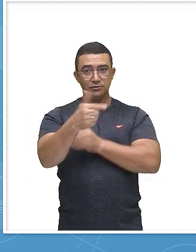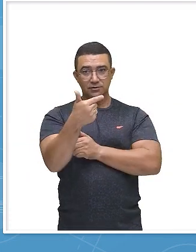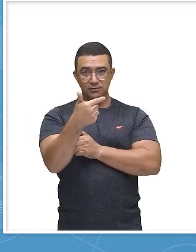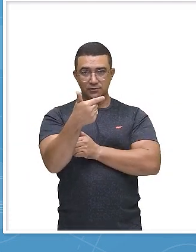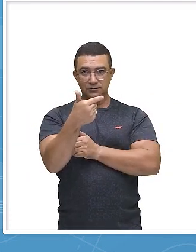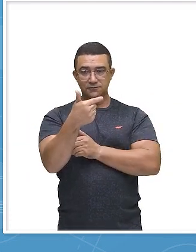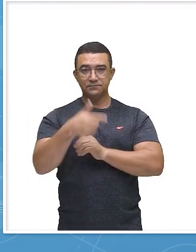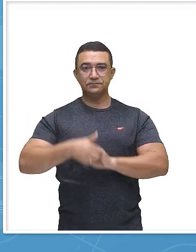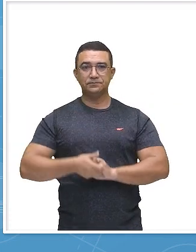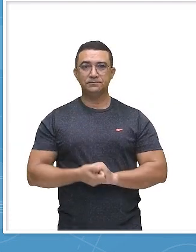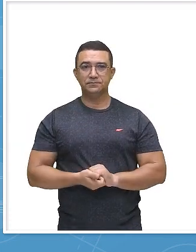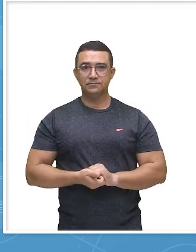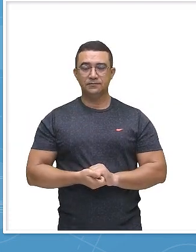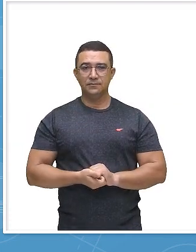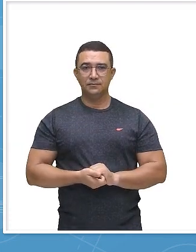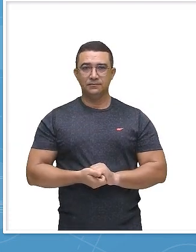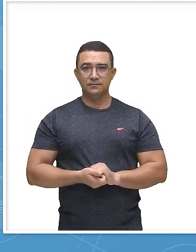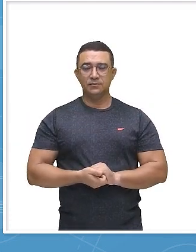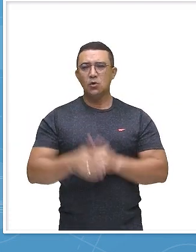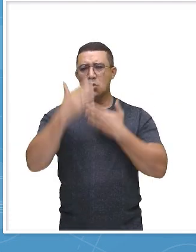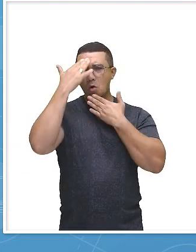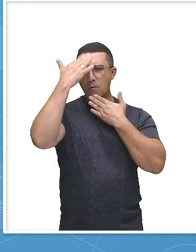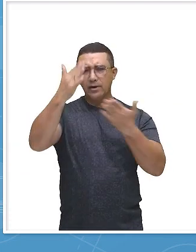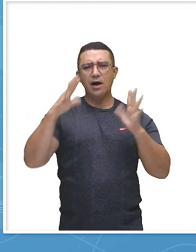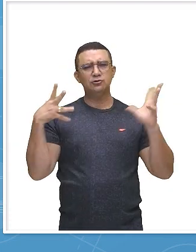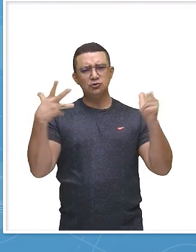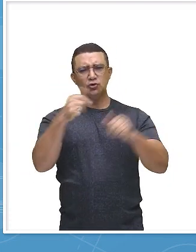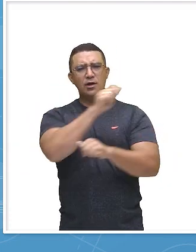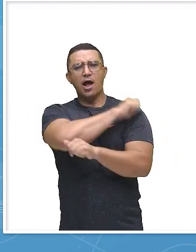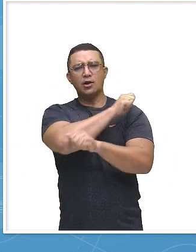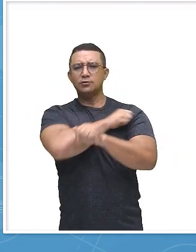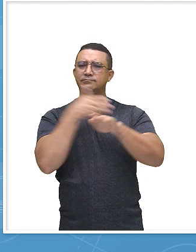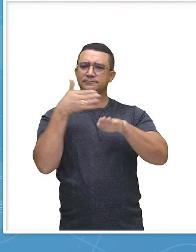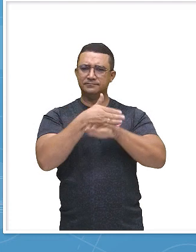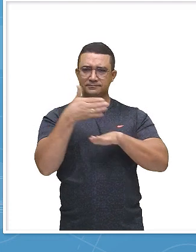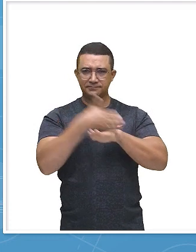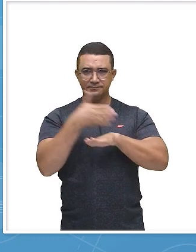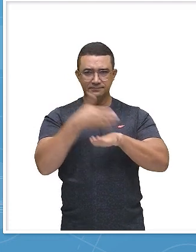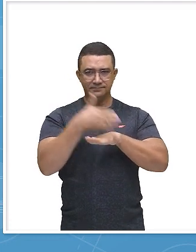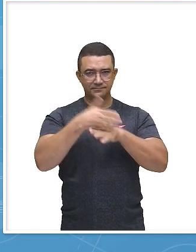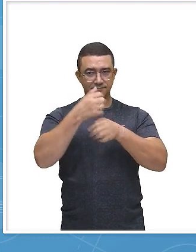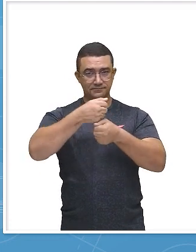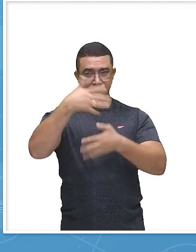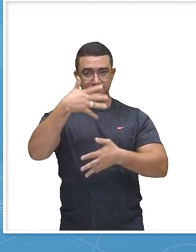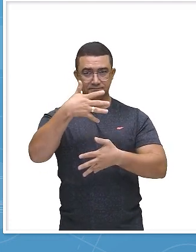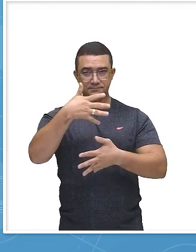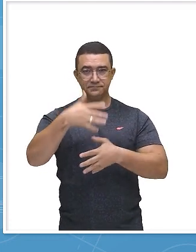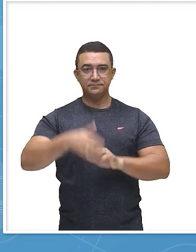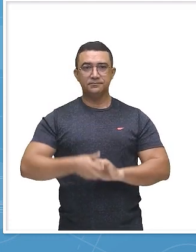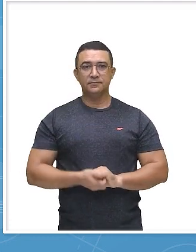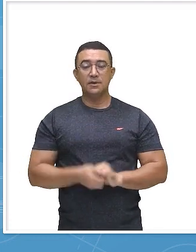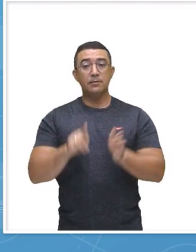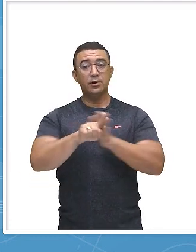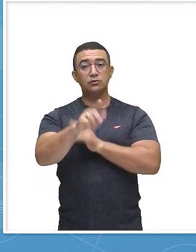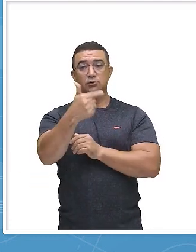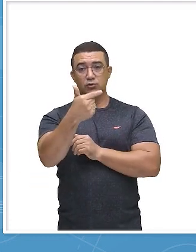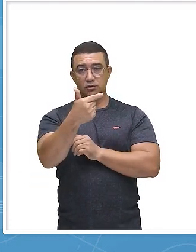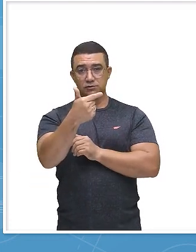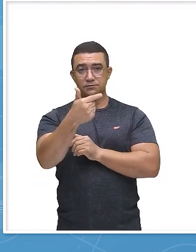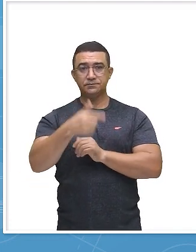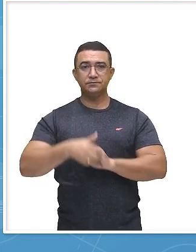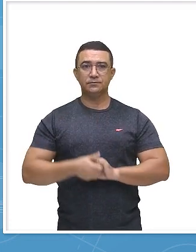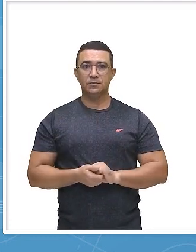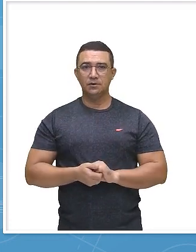que os meus queridos estão participando. Obrigada por essa participação. Olha aí, na nossa segunda questão, diz assim,